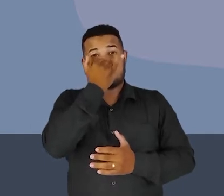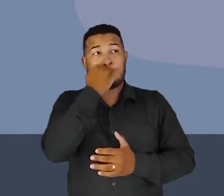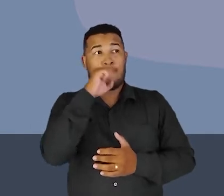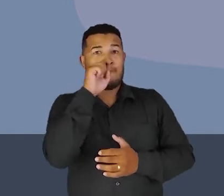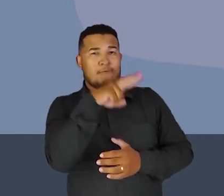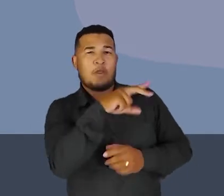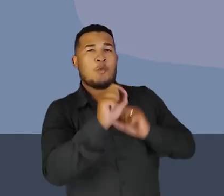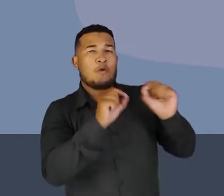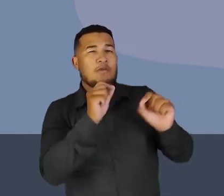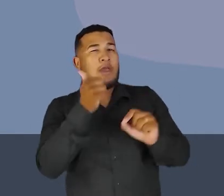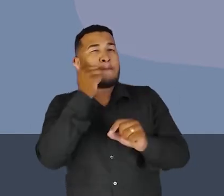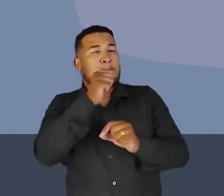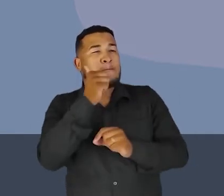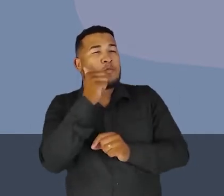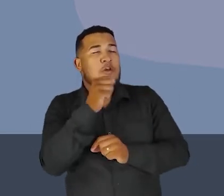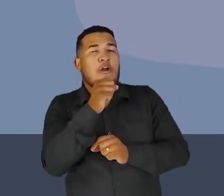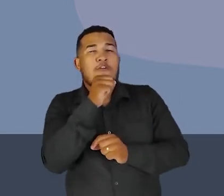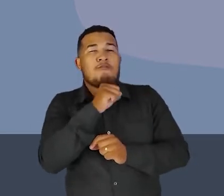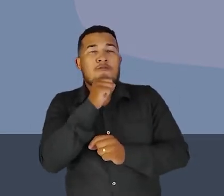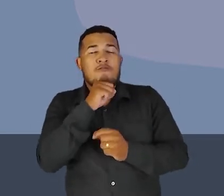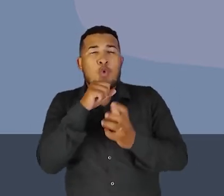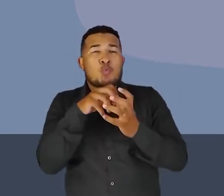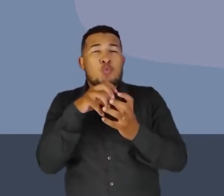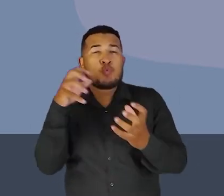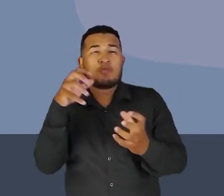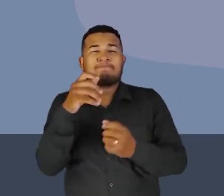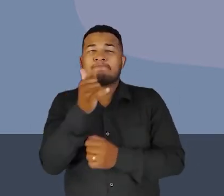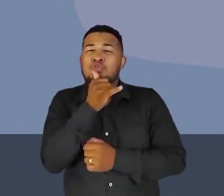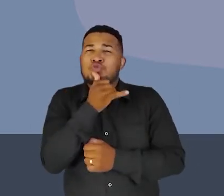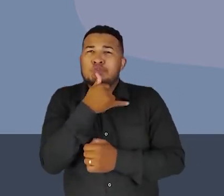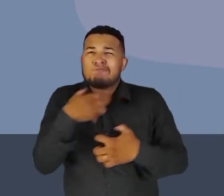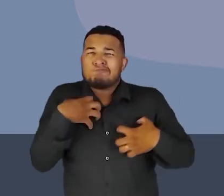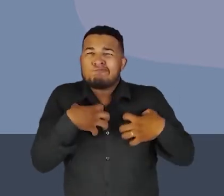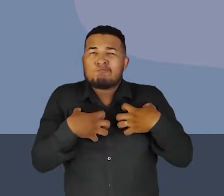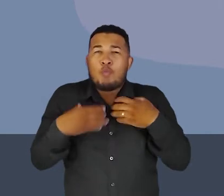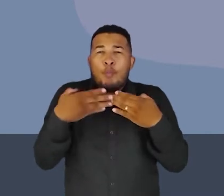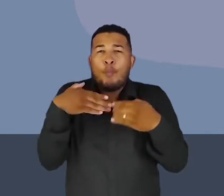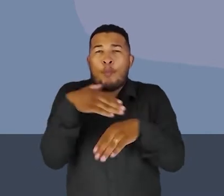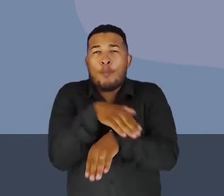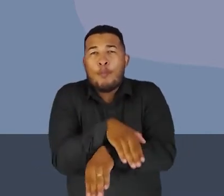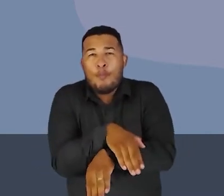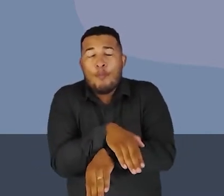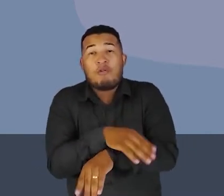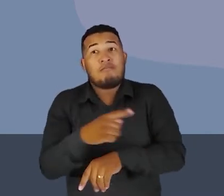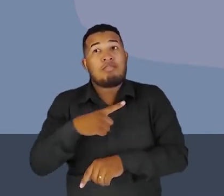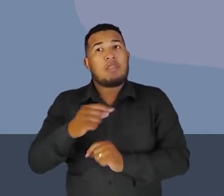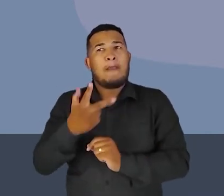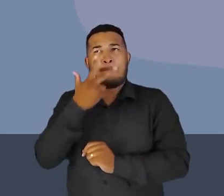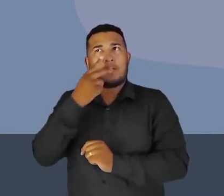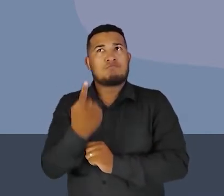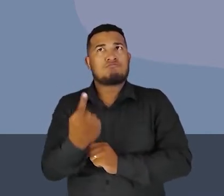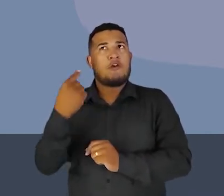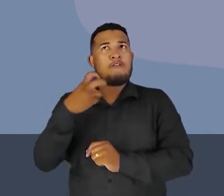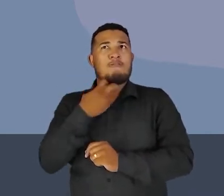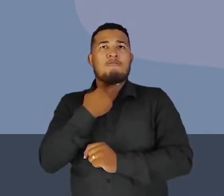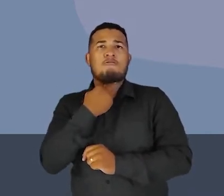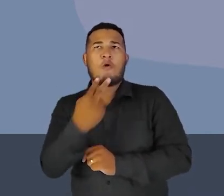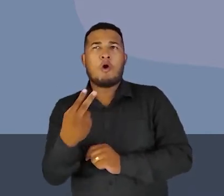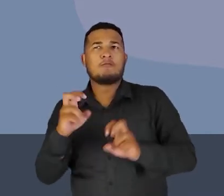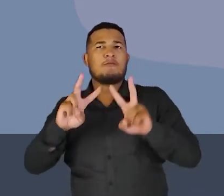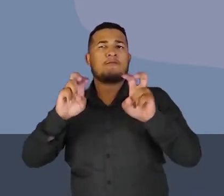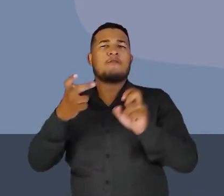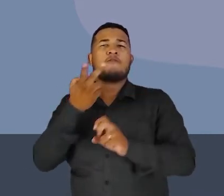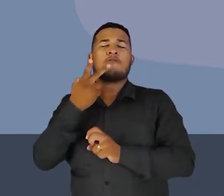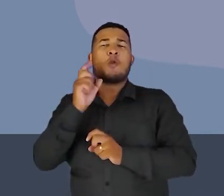senhora toda triste, reprimida, e uma sombra, né, uma voz que fala